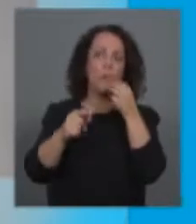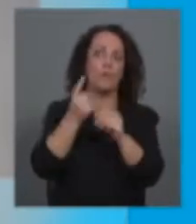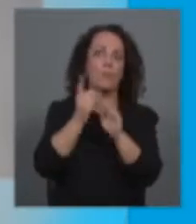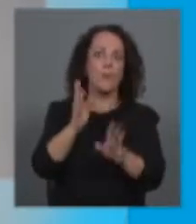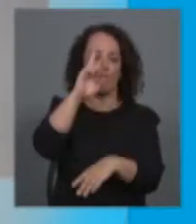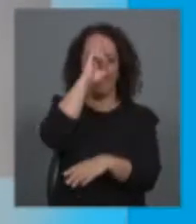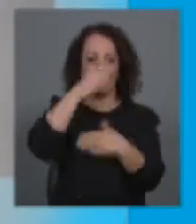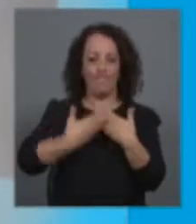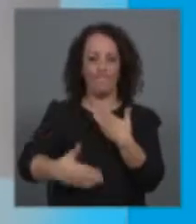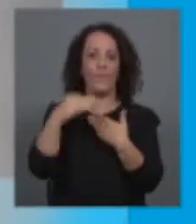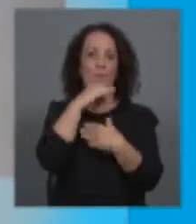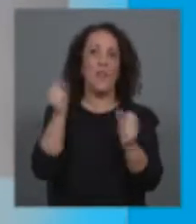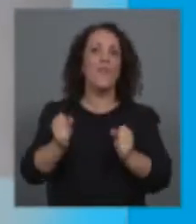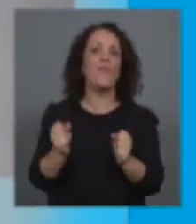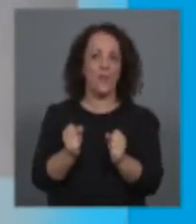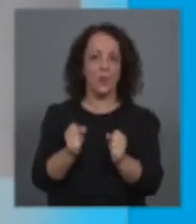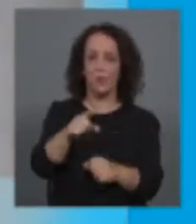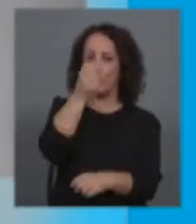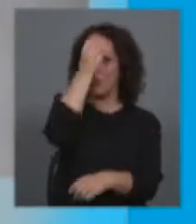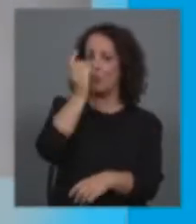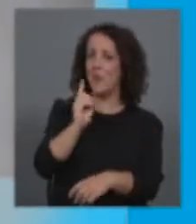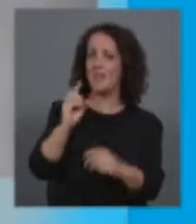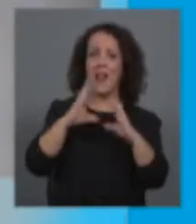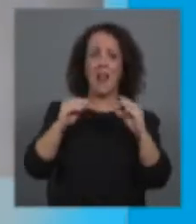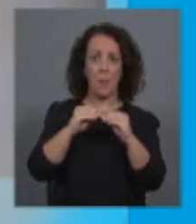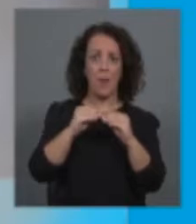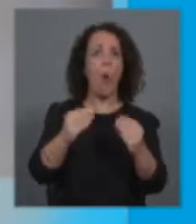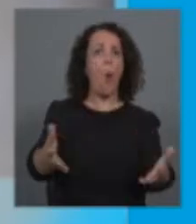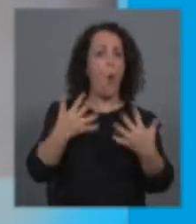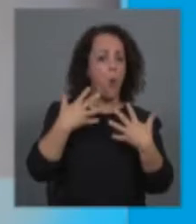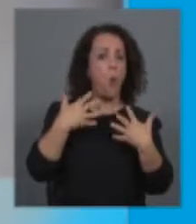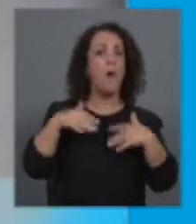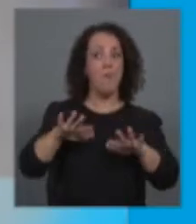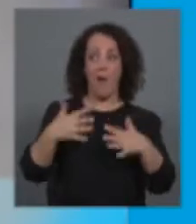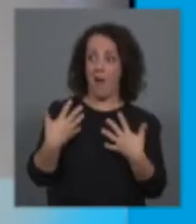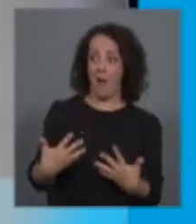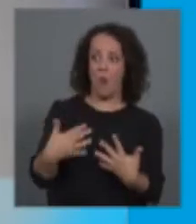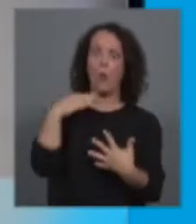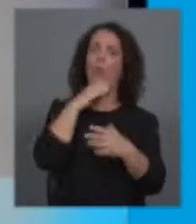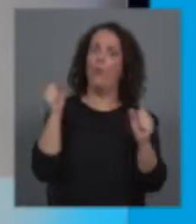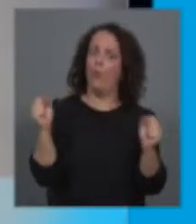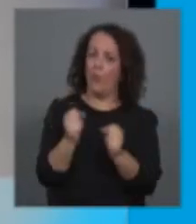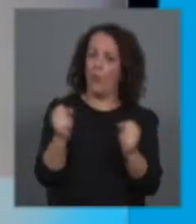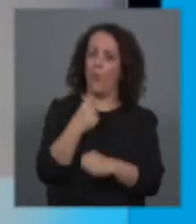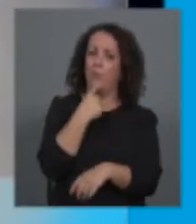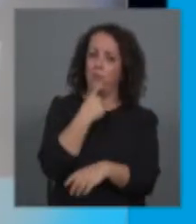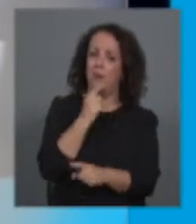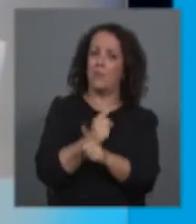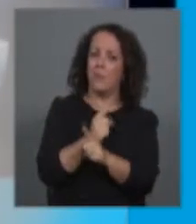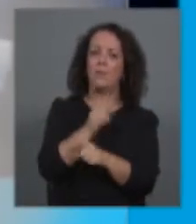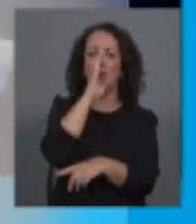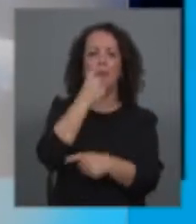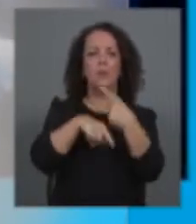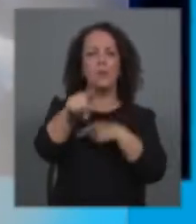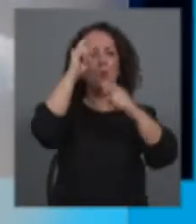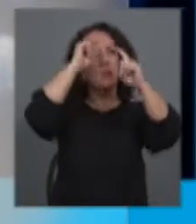estamos a chegar. Não nos podemos esquecer que o Líbano é um país muito quente, mas também é um país muito frio nesta altura do ano, e, portanto, se imaginarmos que a maioria